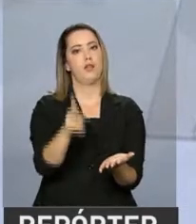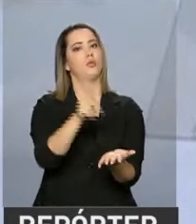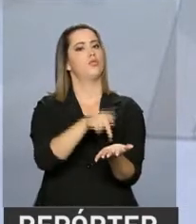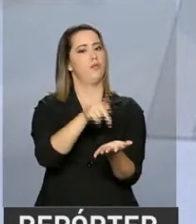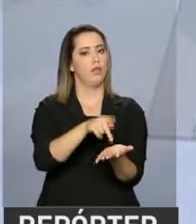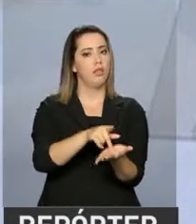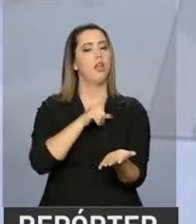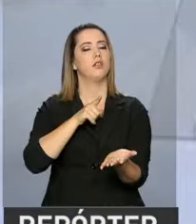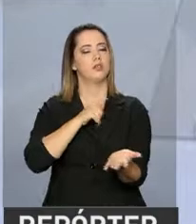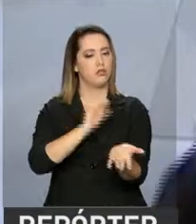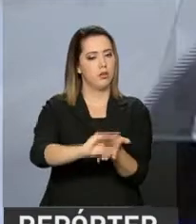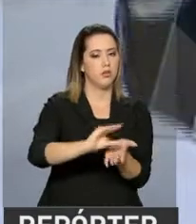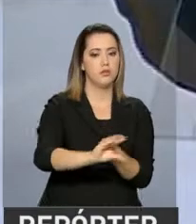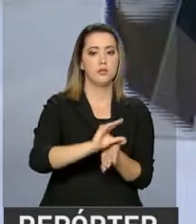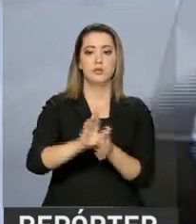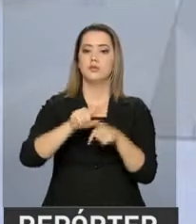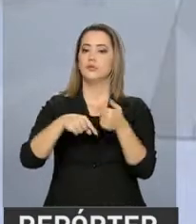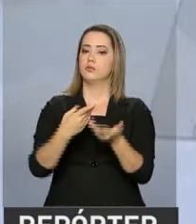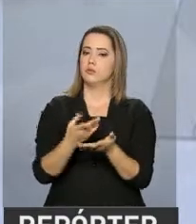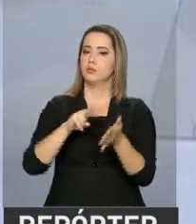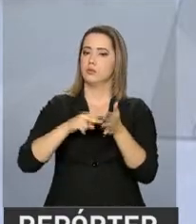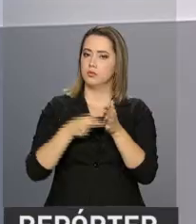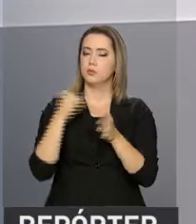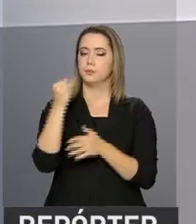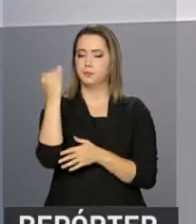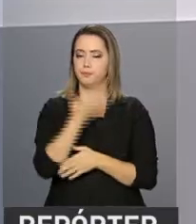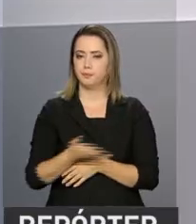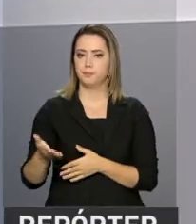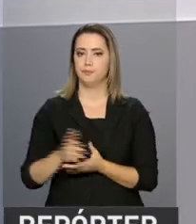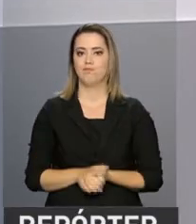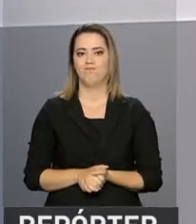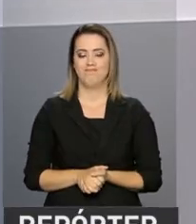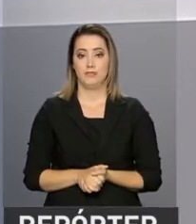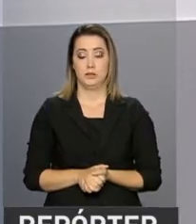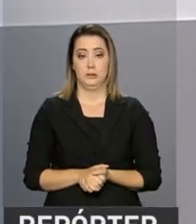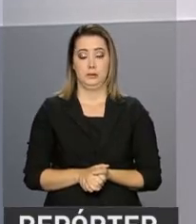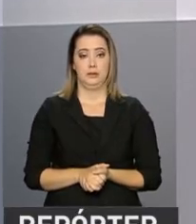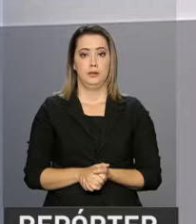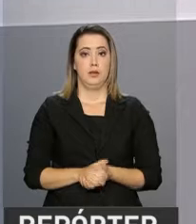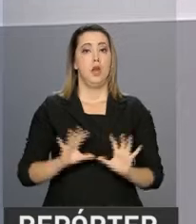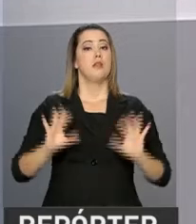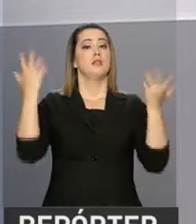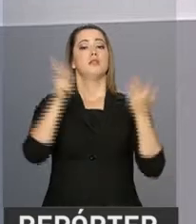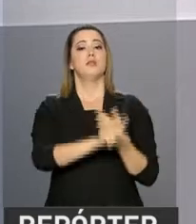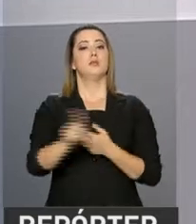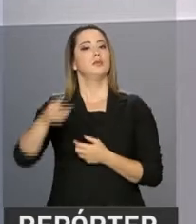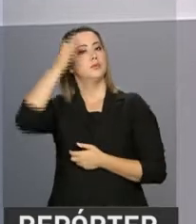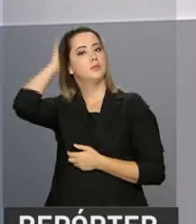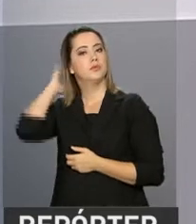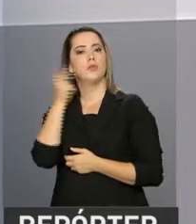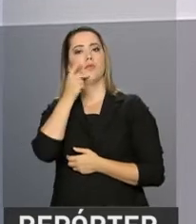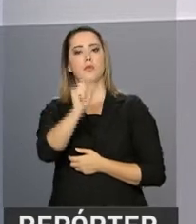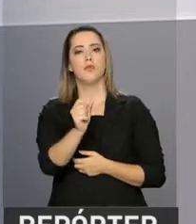em investimento. E, portanto, sustentável ao longo do tempo. Durante a cerimônia, o presidente Michel Temer voltou a falar